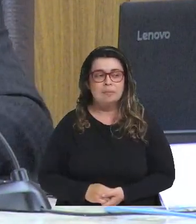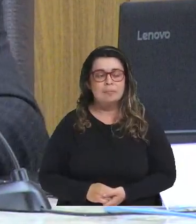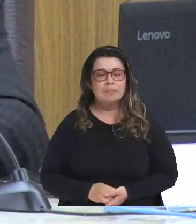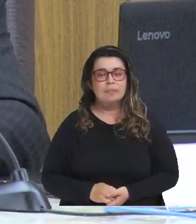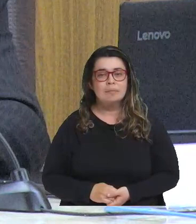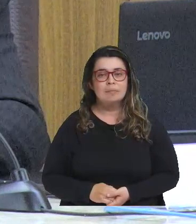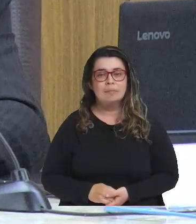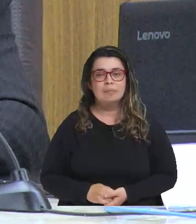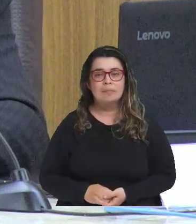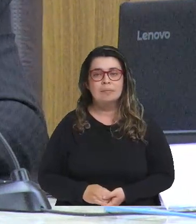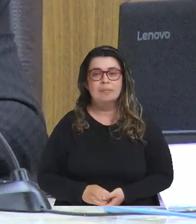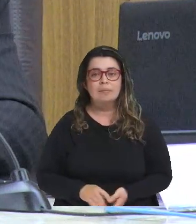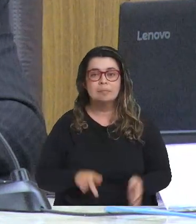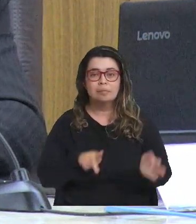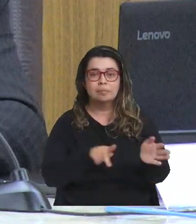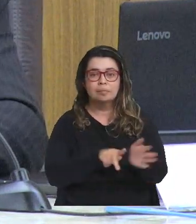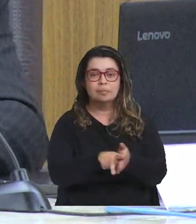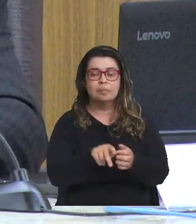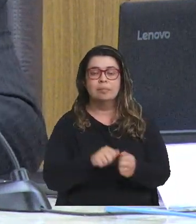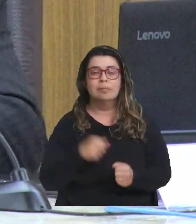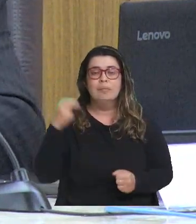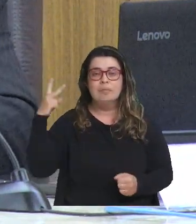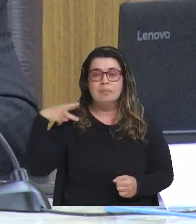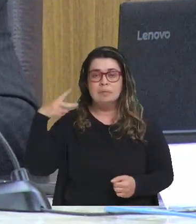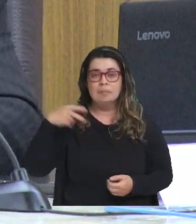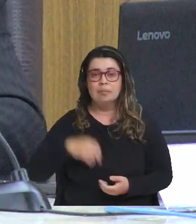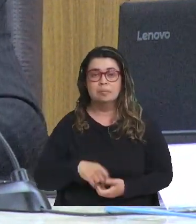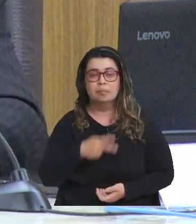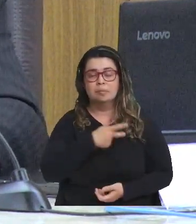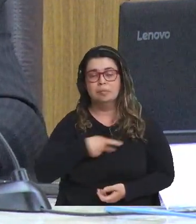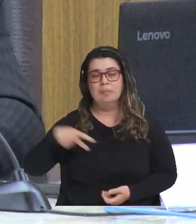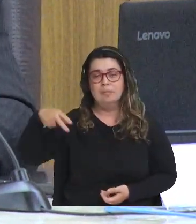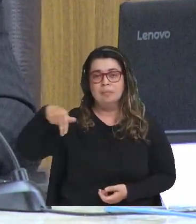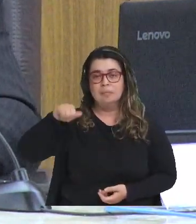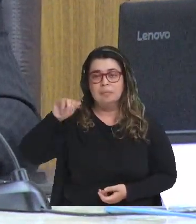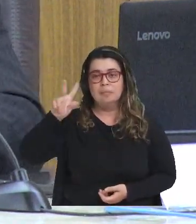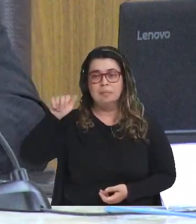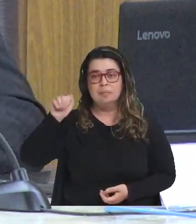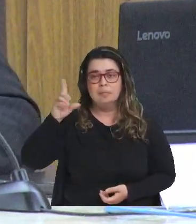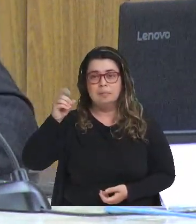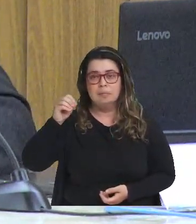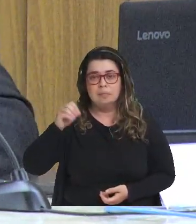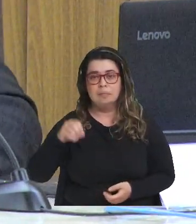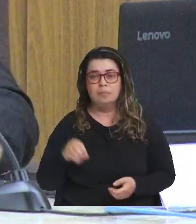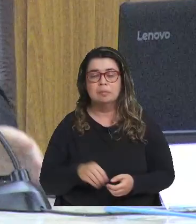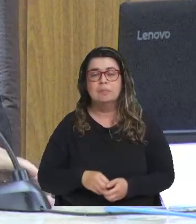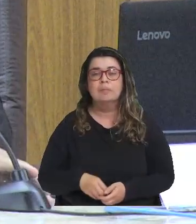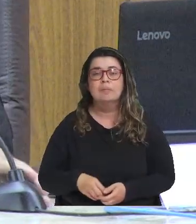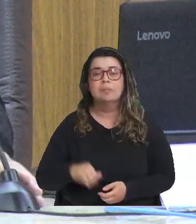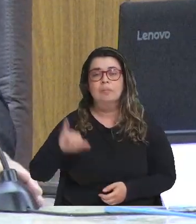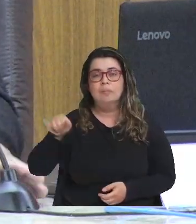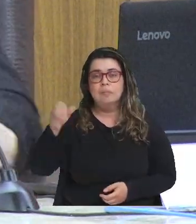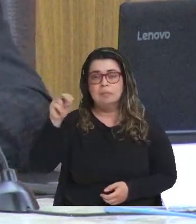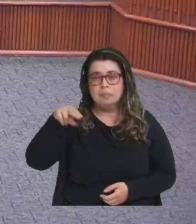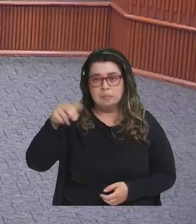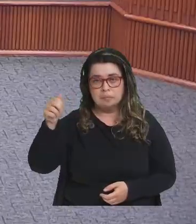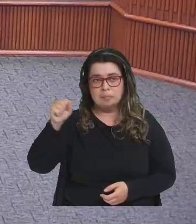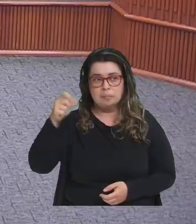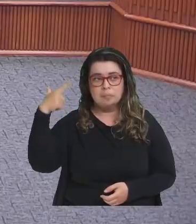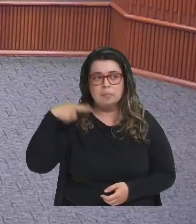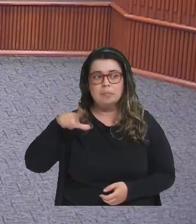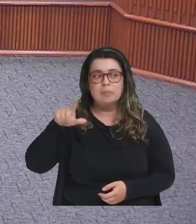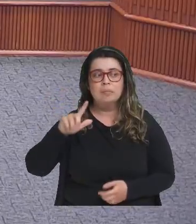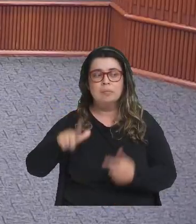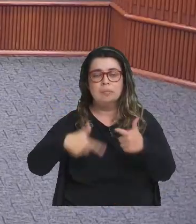Eu consulto os senhores vereadores Nivaldo dos Santos e Jonas Campos se mantêm suas inscrições para as próximas sessões.